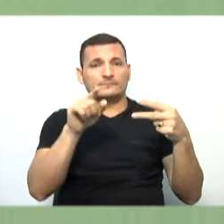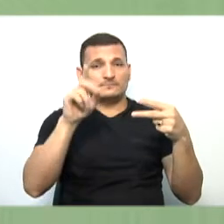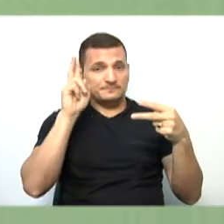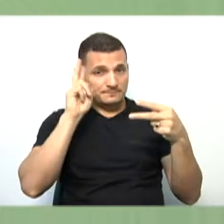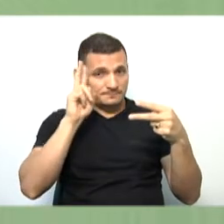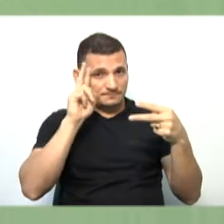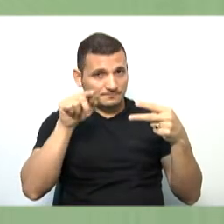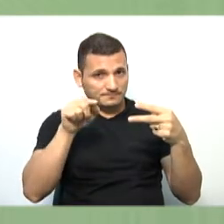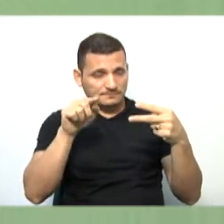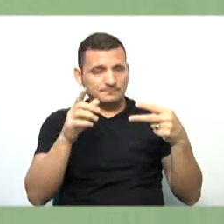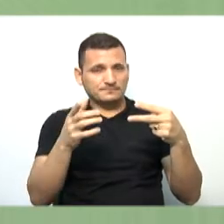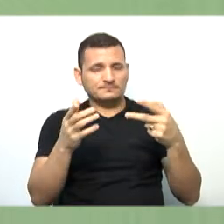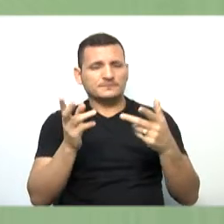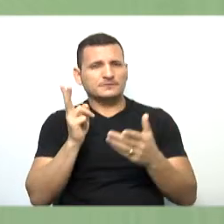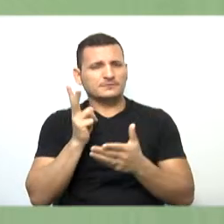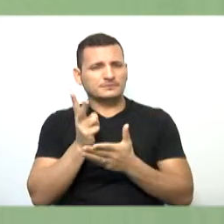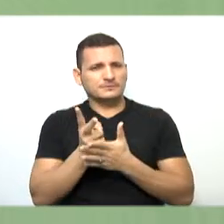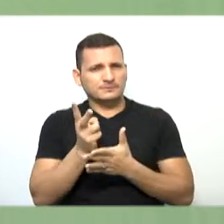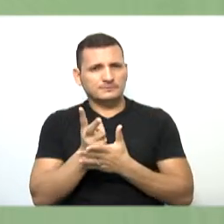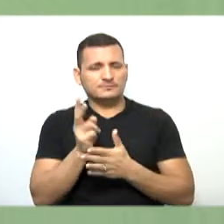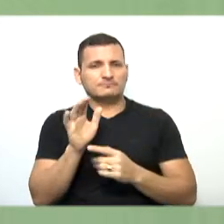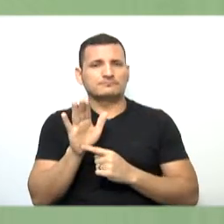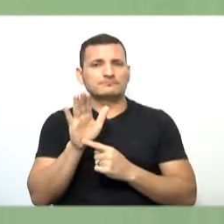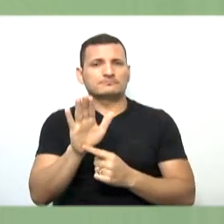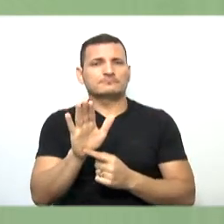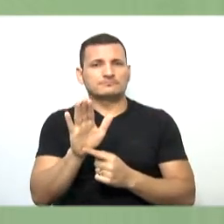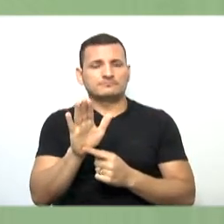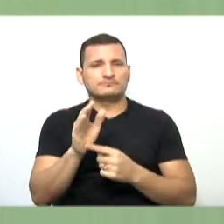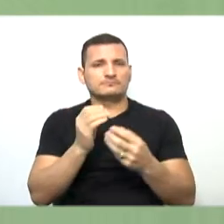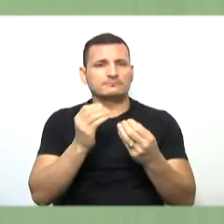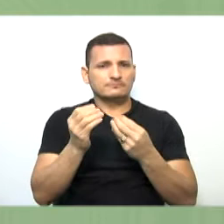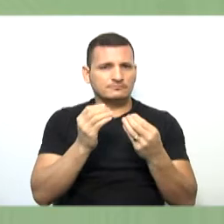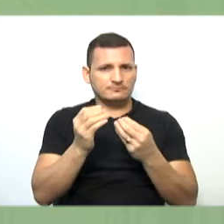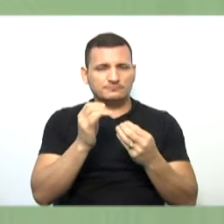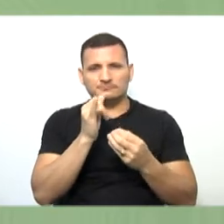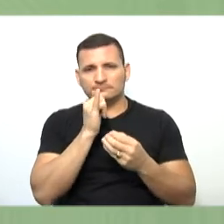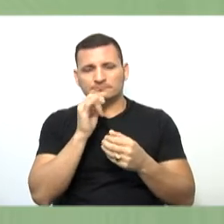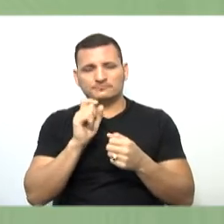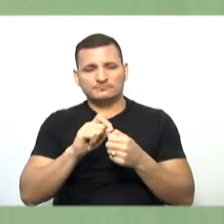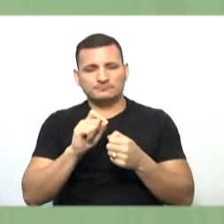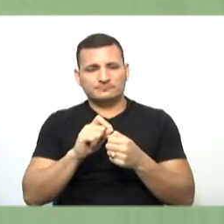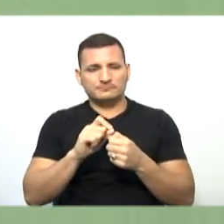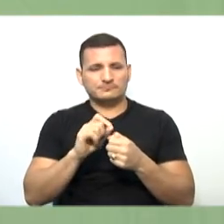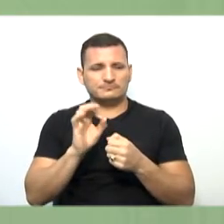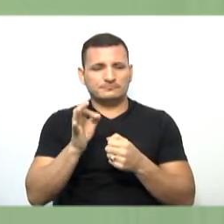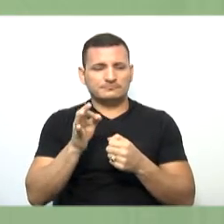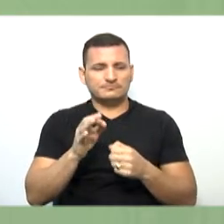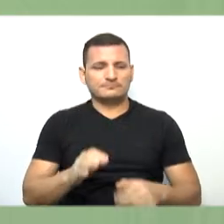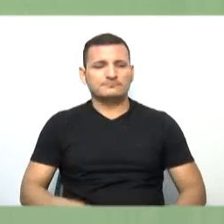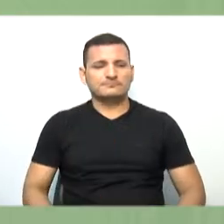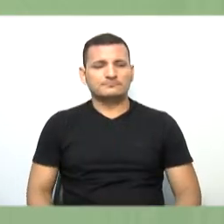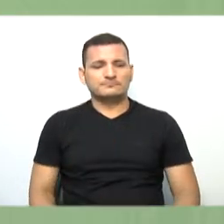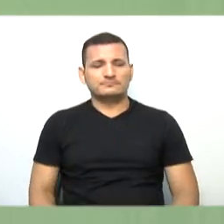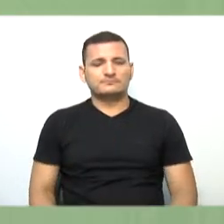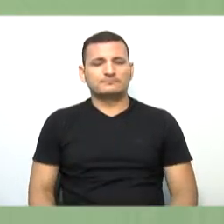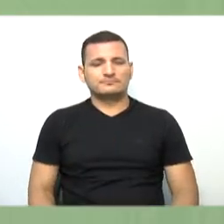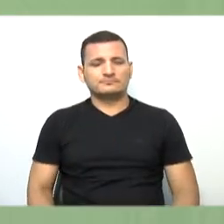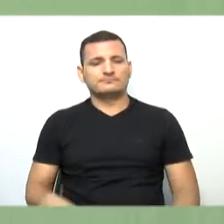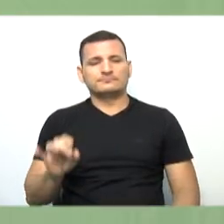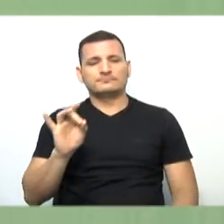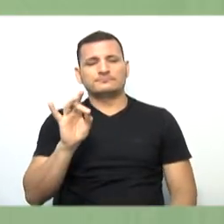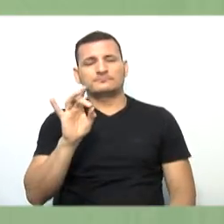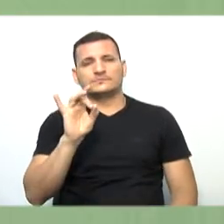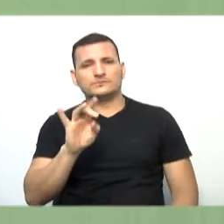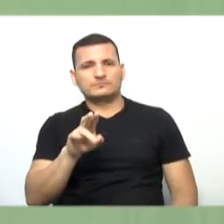lembrando, nós vamos sempre demonstrar com exemplos, certo? Só utilizaremos